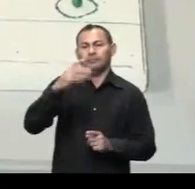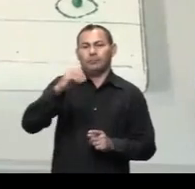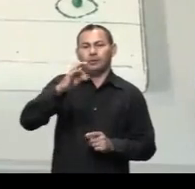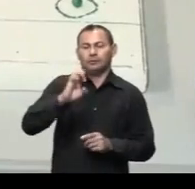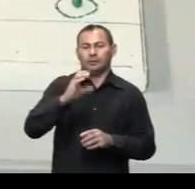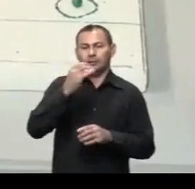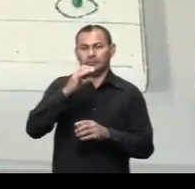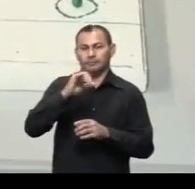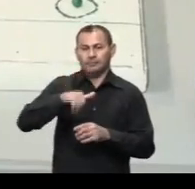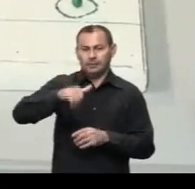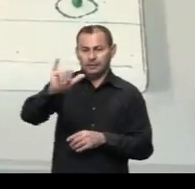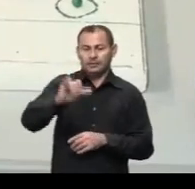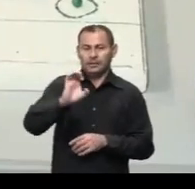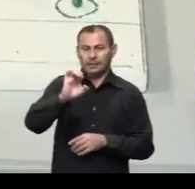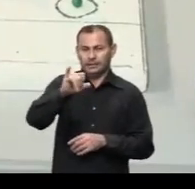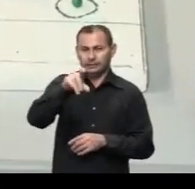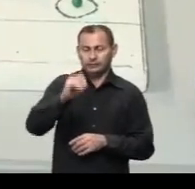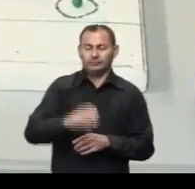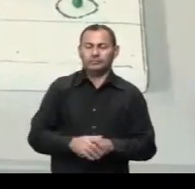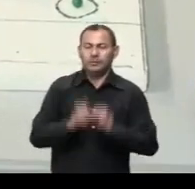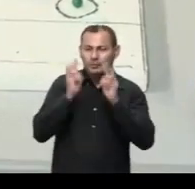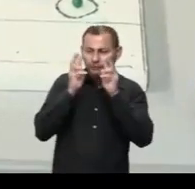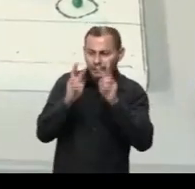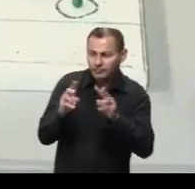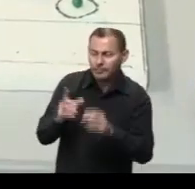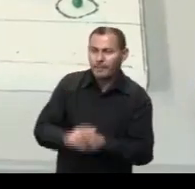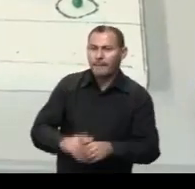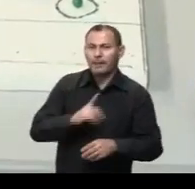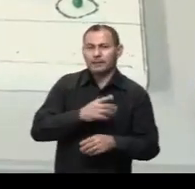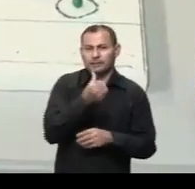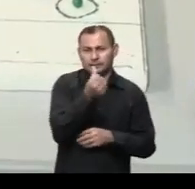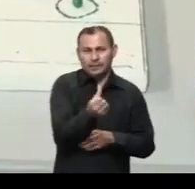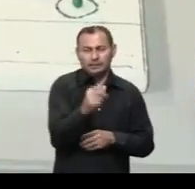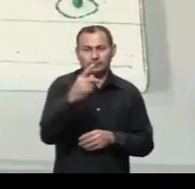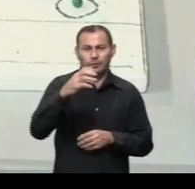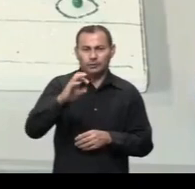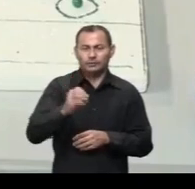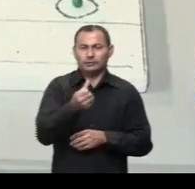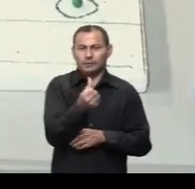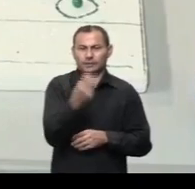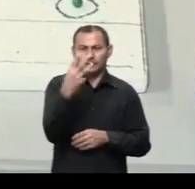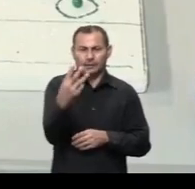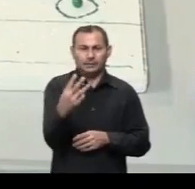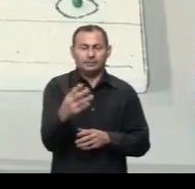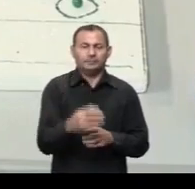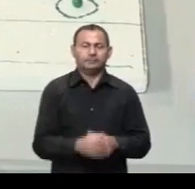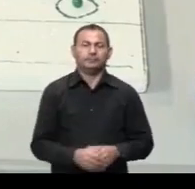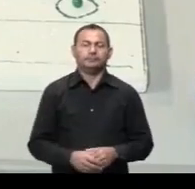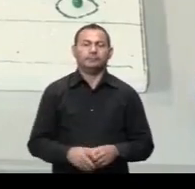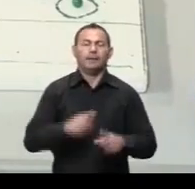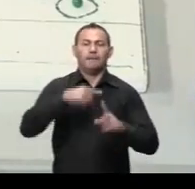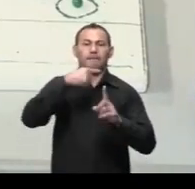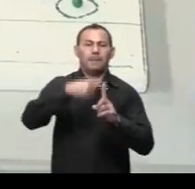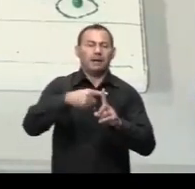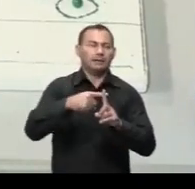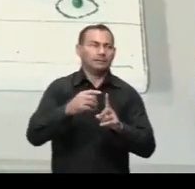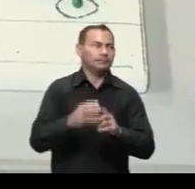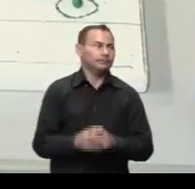ponto Y do poste, o eixo dele. Então, vamos lá. Eu tenho 6,63,